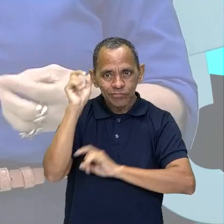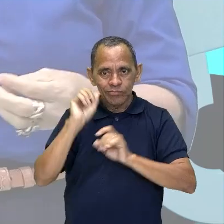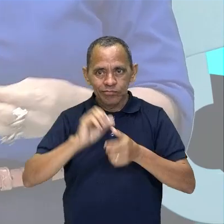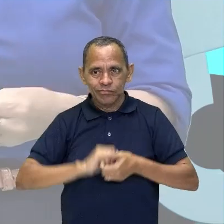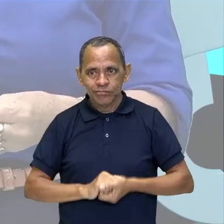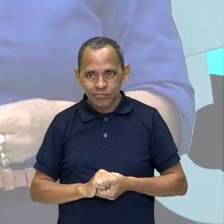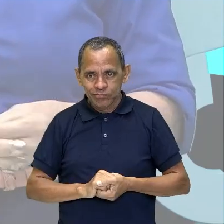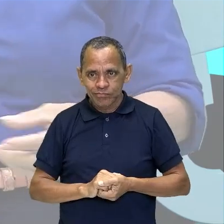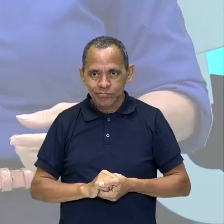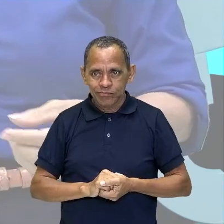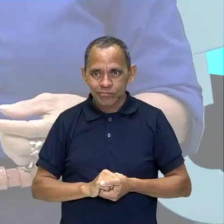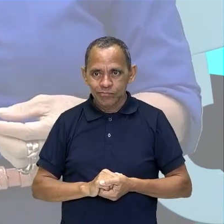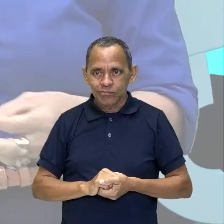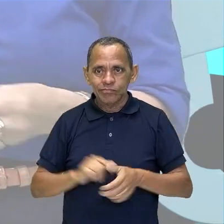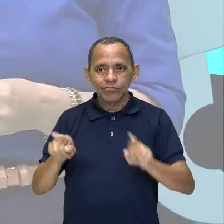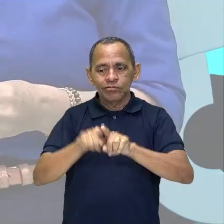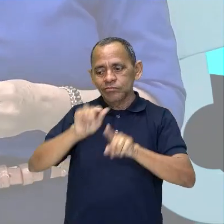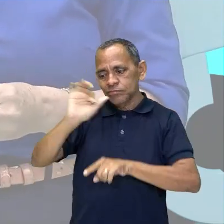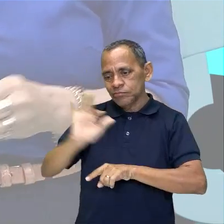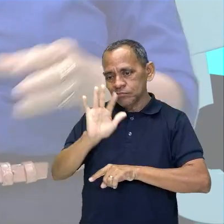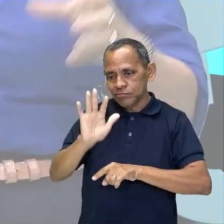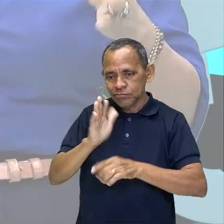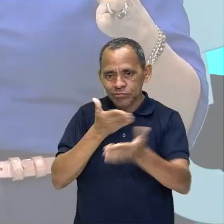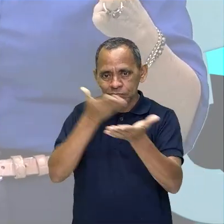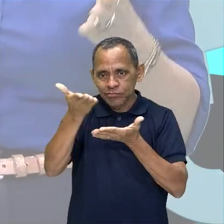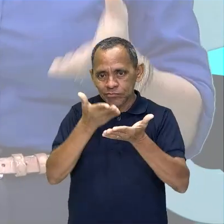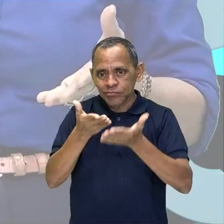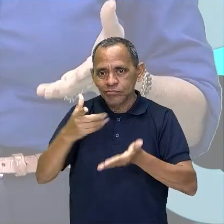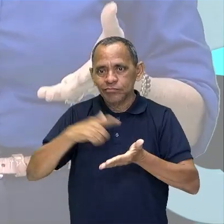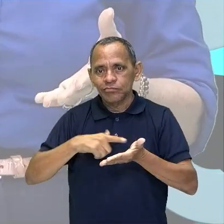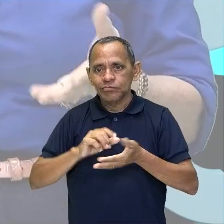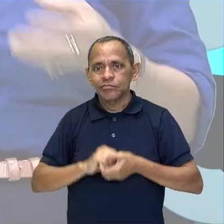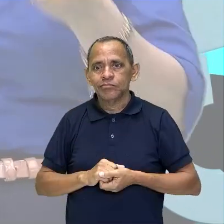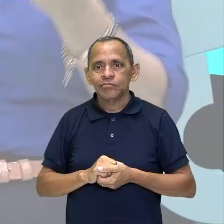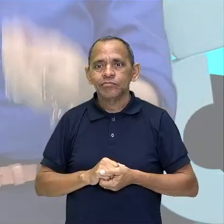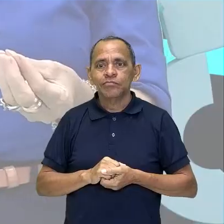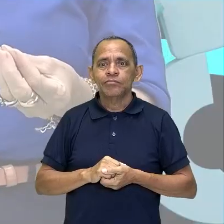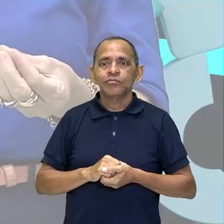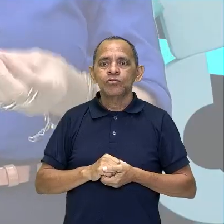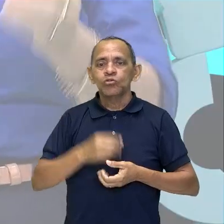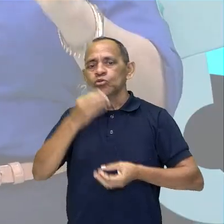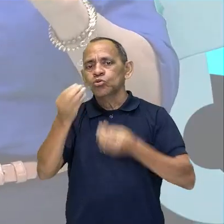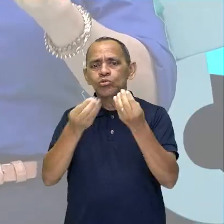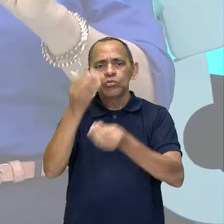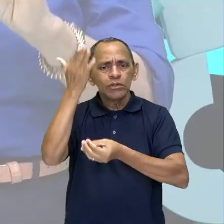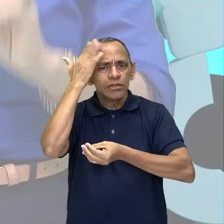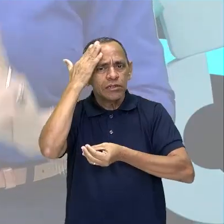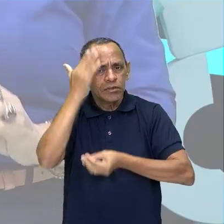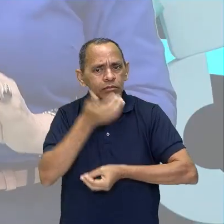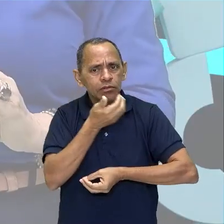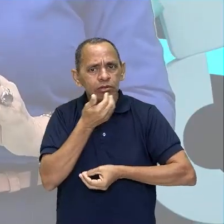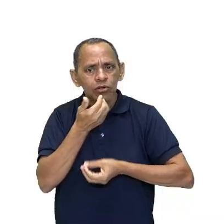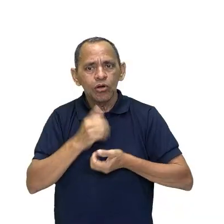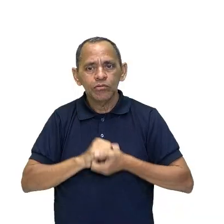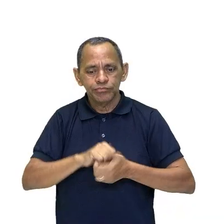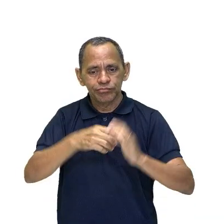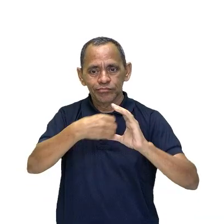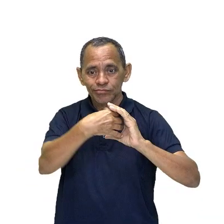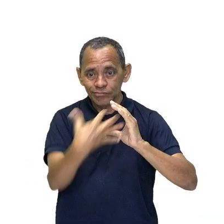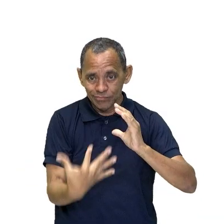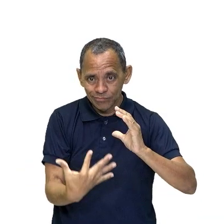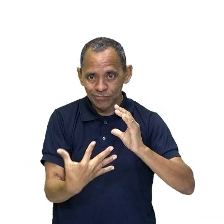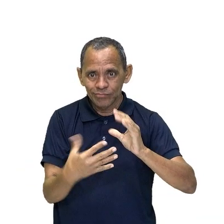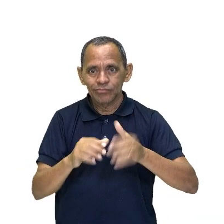você tem a cultura da imagem e da interação. Vamos entender melhor ainda sobre as características